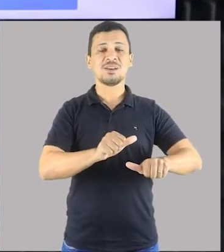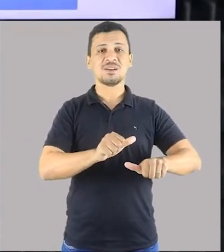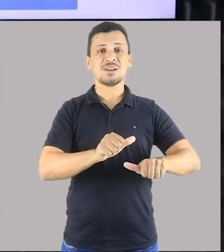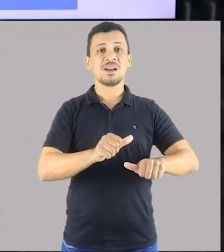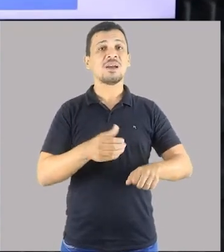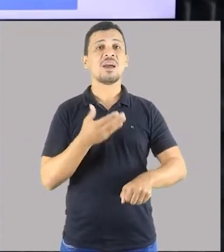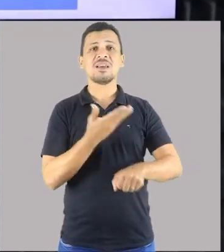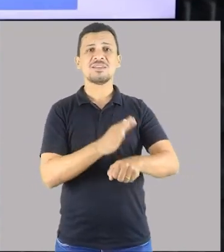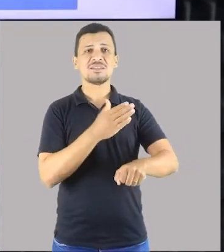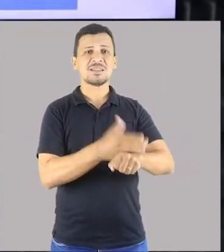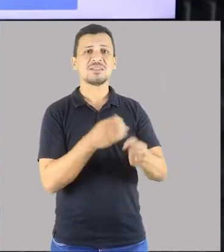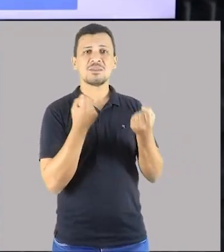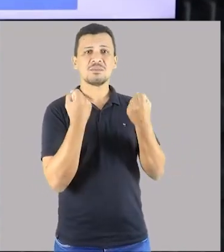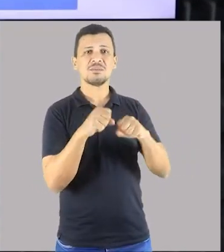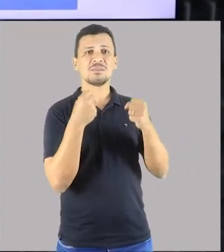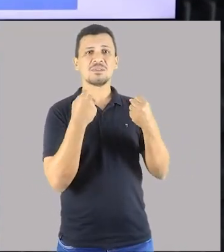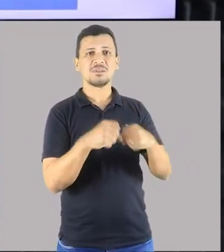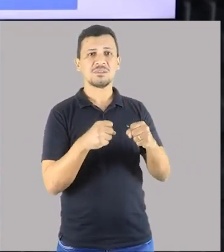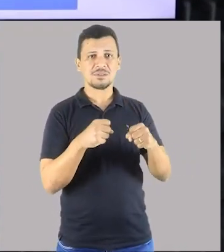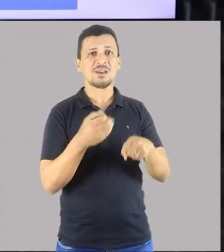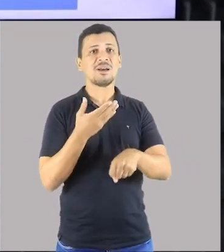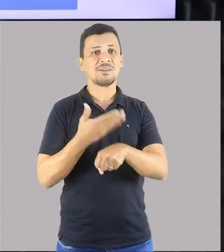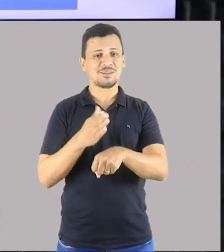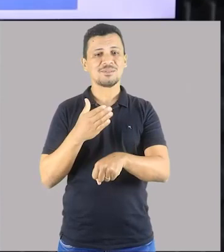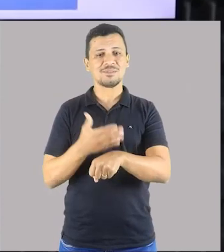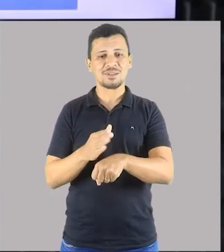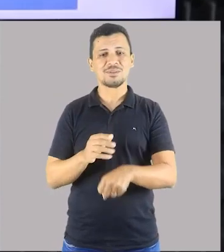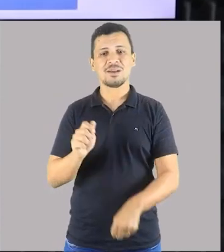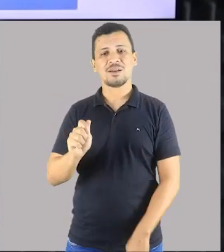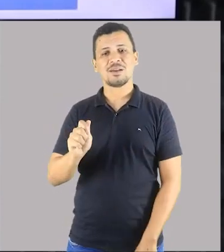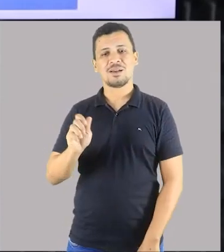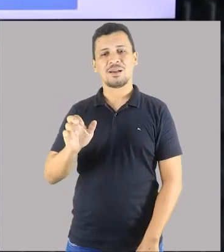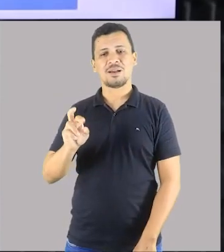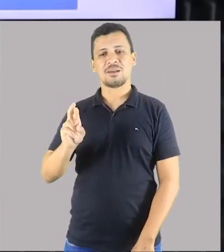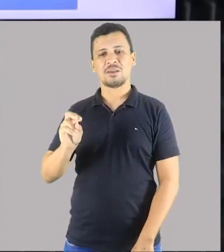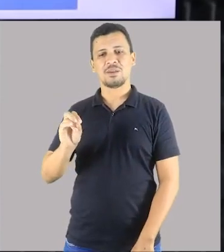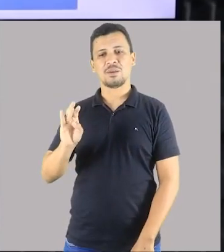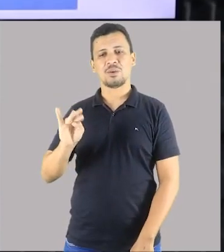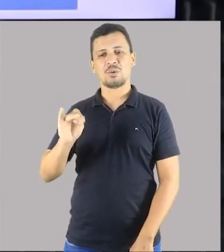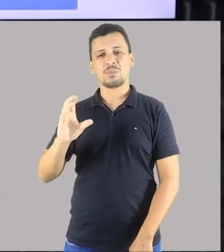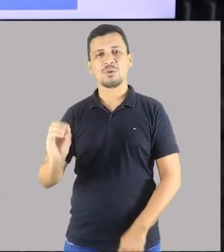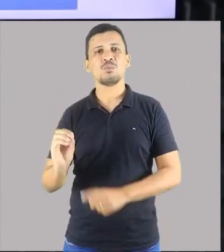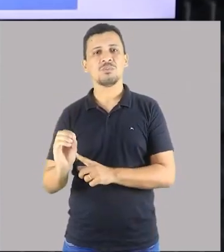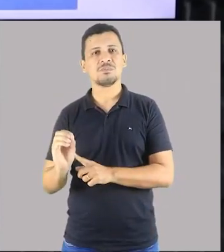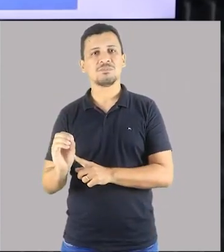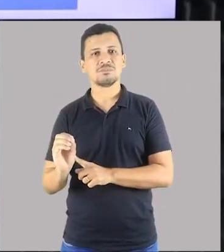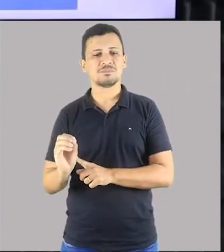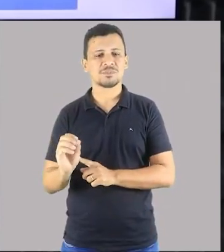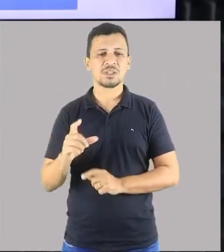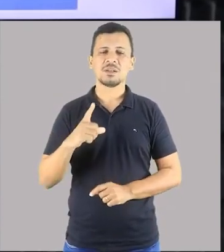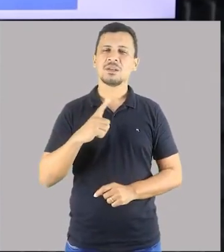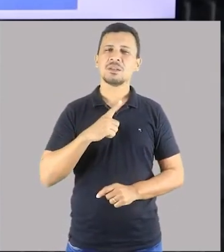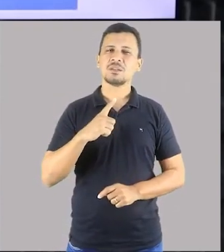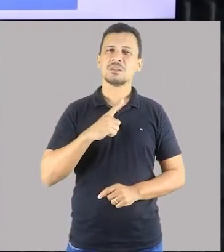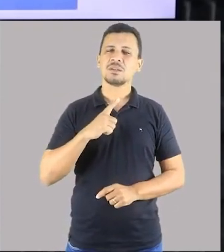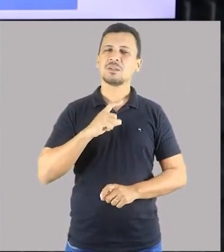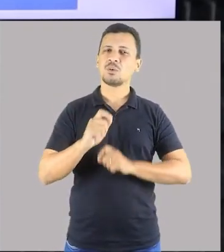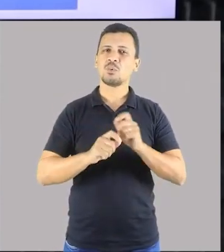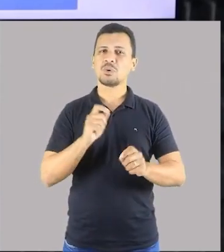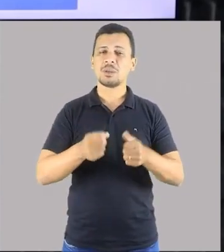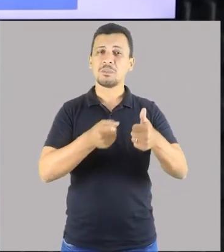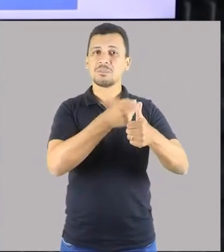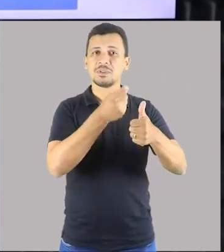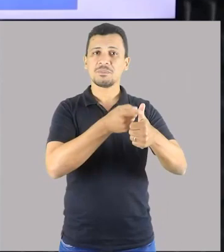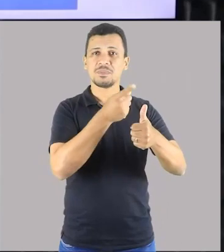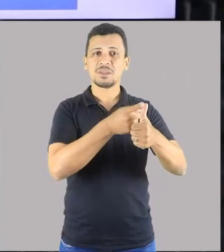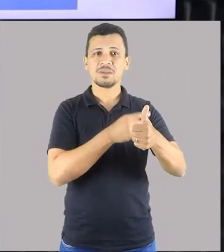são chamados de treino aeróbico, tá bom? Sobre via metabólica, a gente deve conhecer